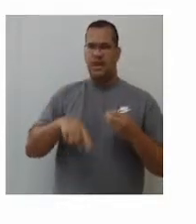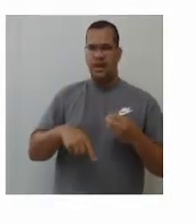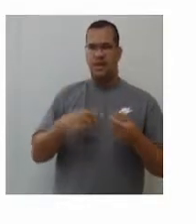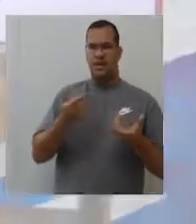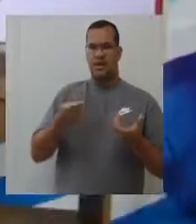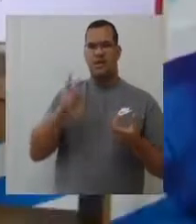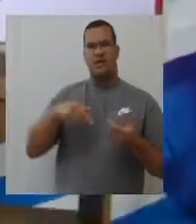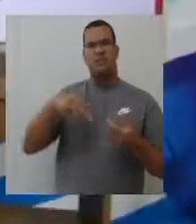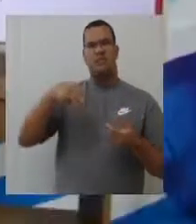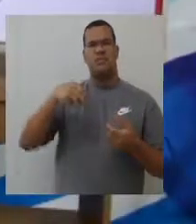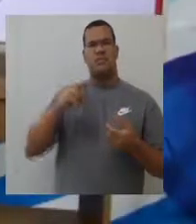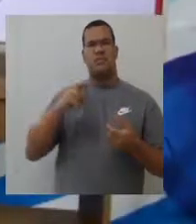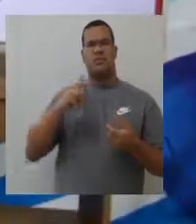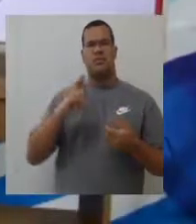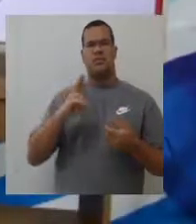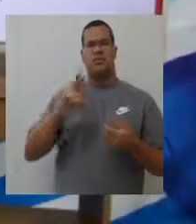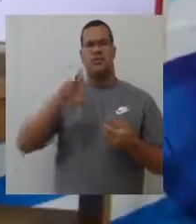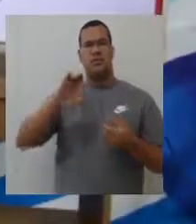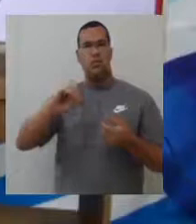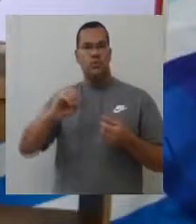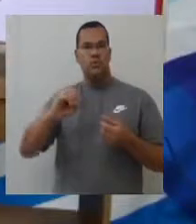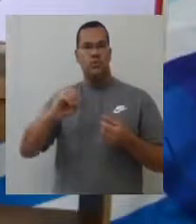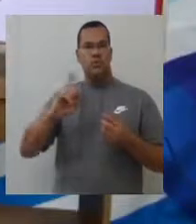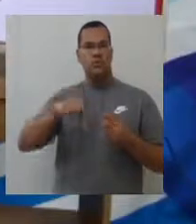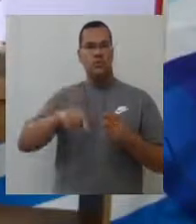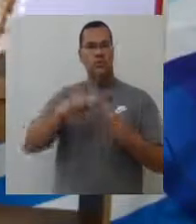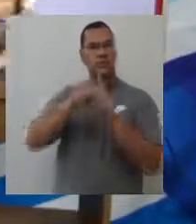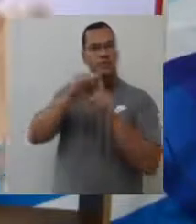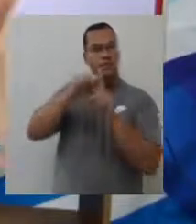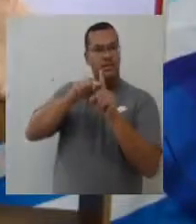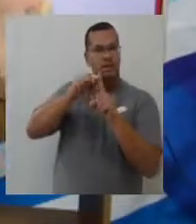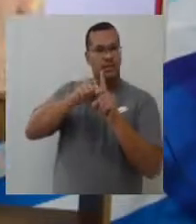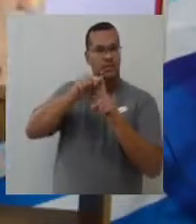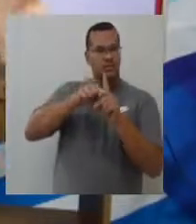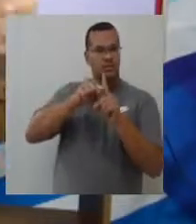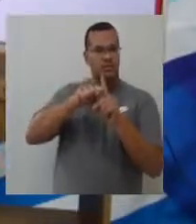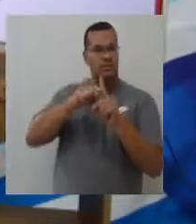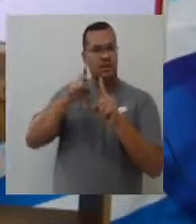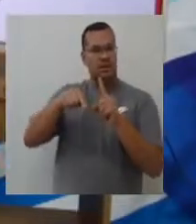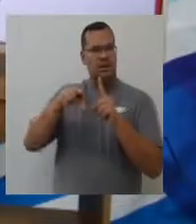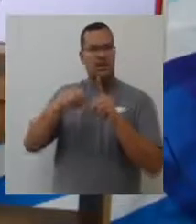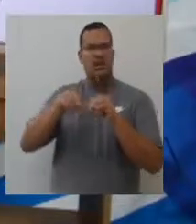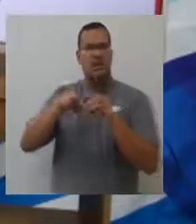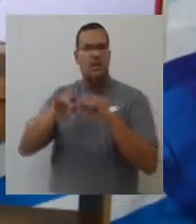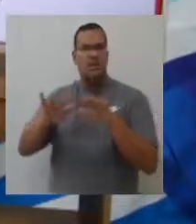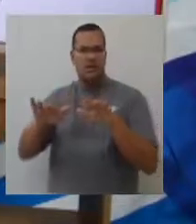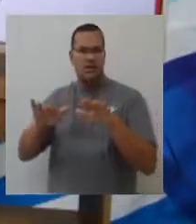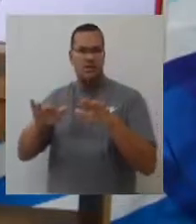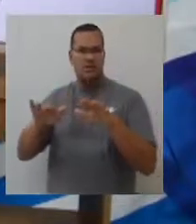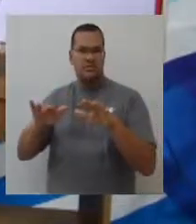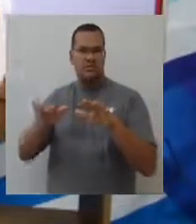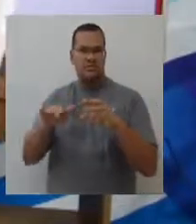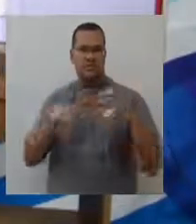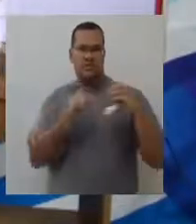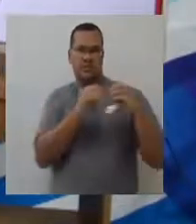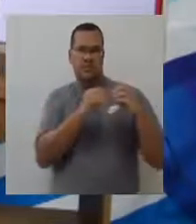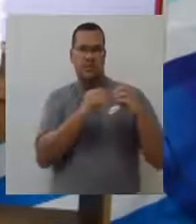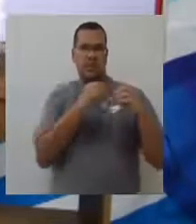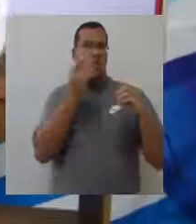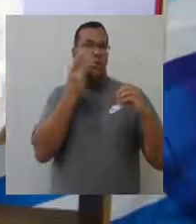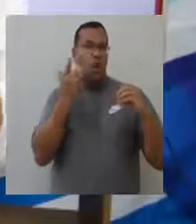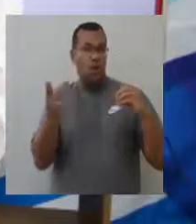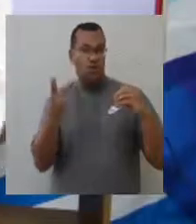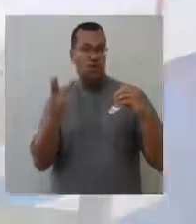o mercúrio, que na temperatura ambiente se encontra na fase líquida. E o solvente é o ouro. Então o que é que nós temos